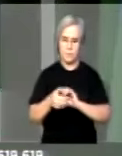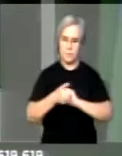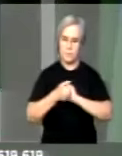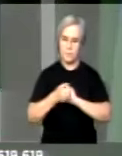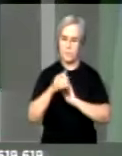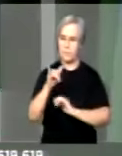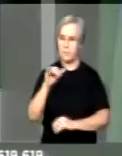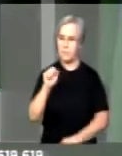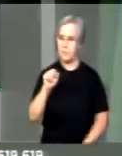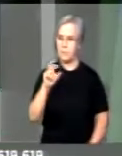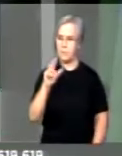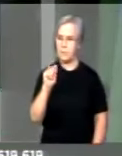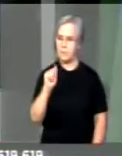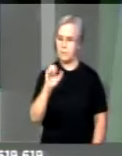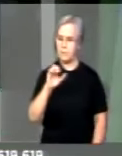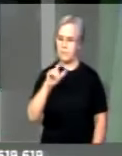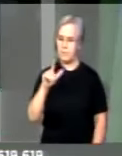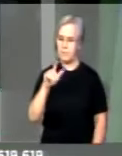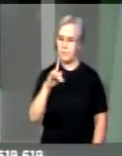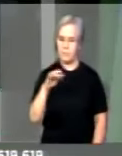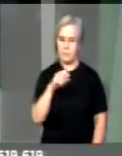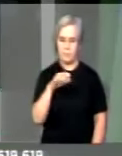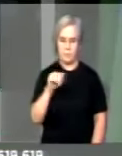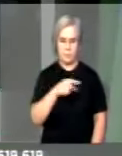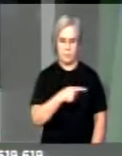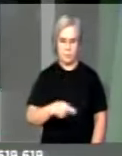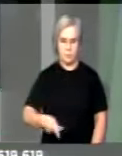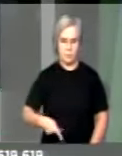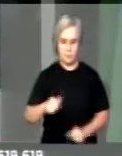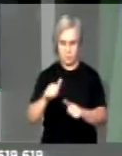Vieira, vice-presidente do Parlamento Jovem 2015,